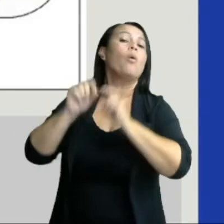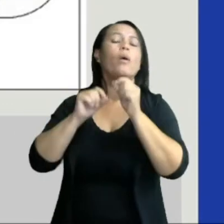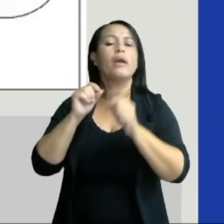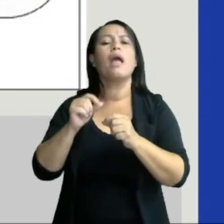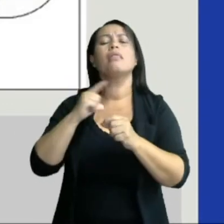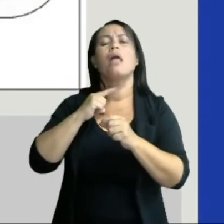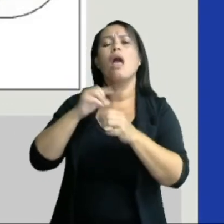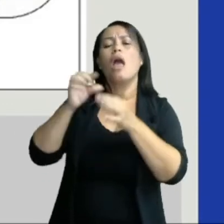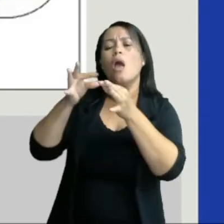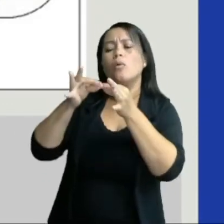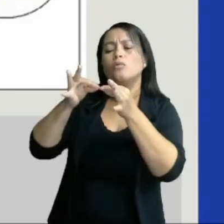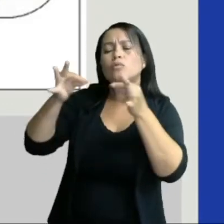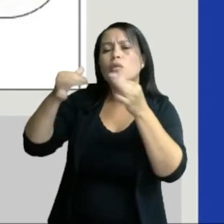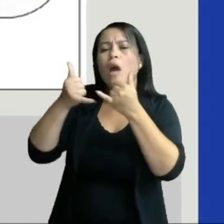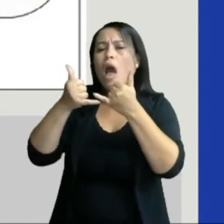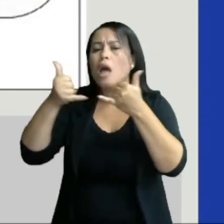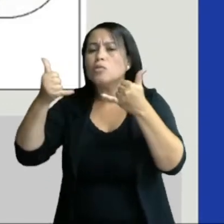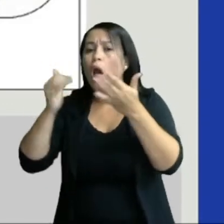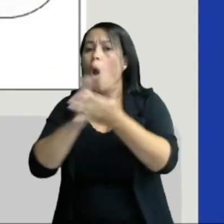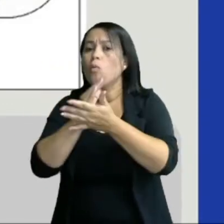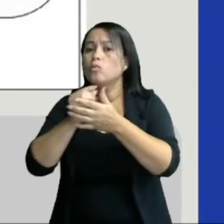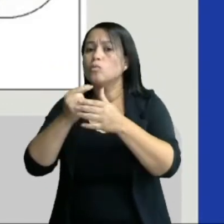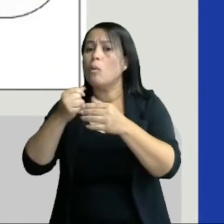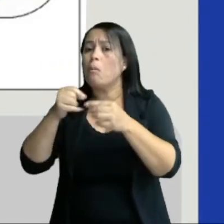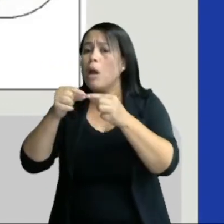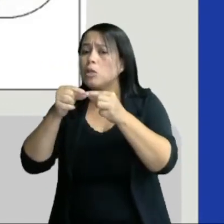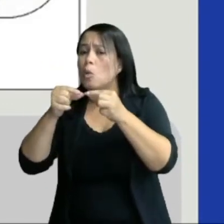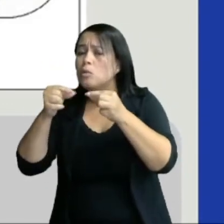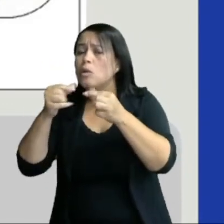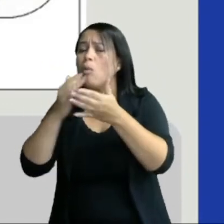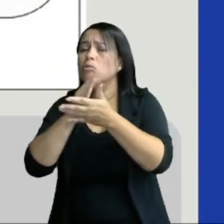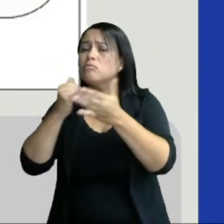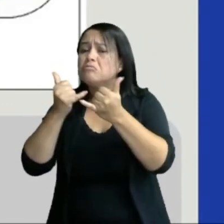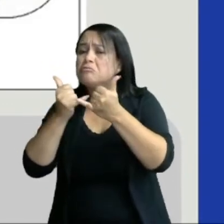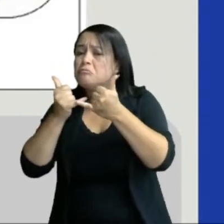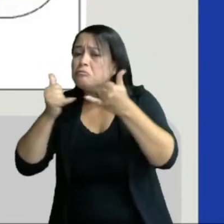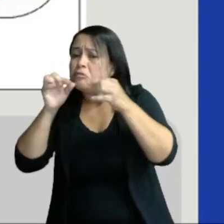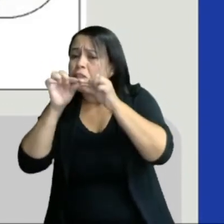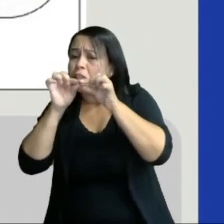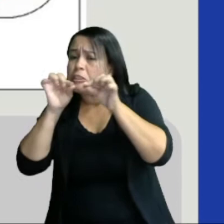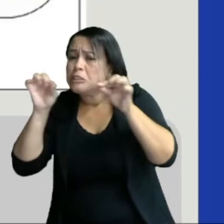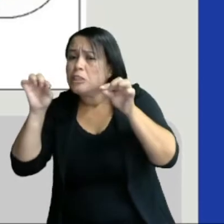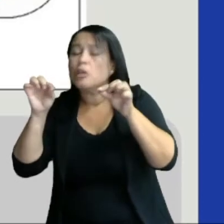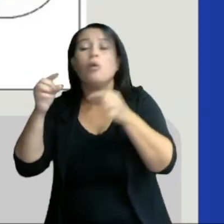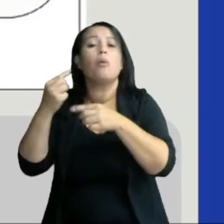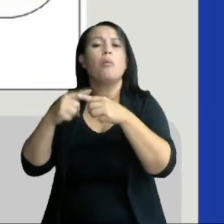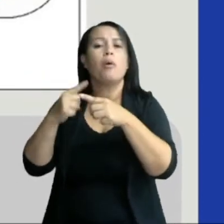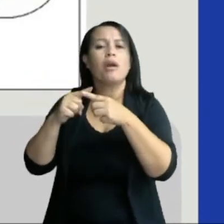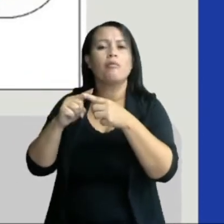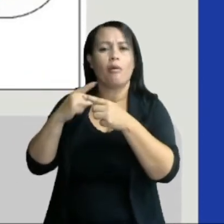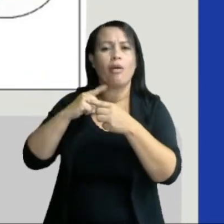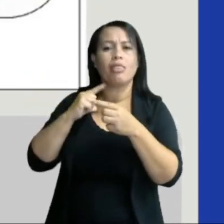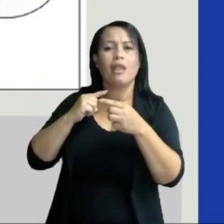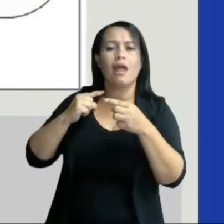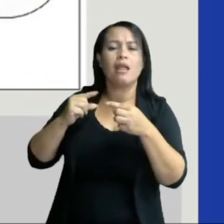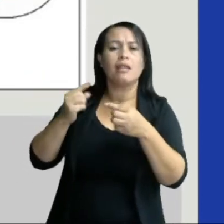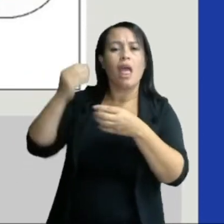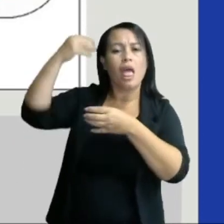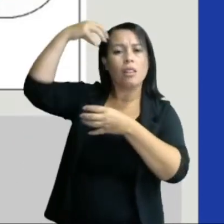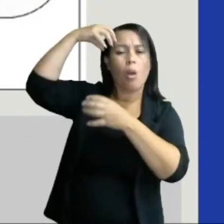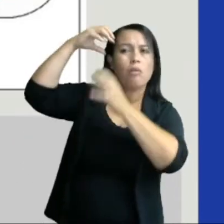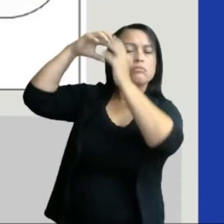os vasos são mais calibrosos, mais grossos e vão ficando mais fininhos para entrar nas brechinhas do nosso